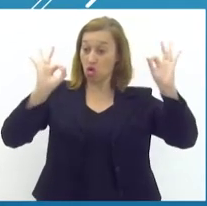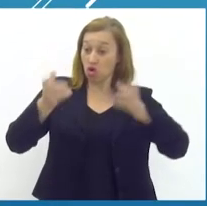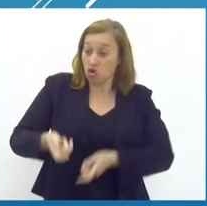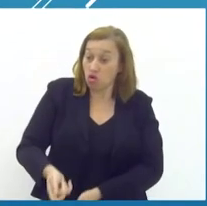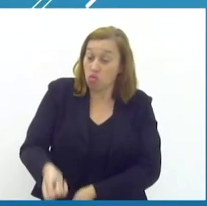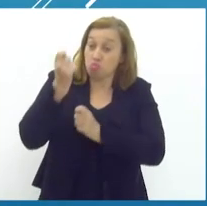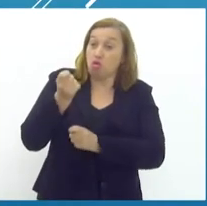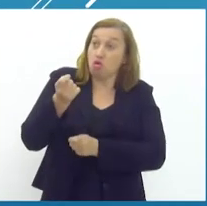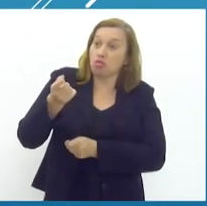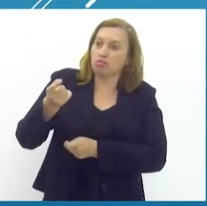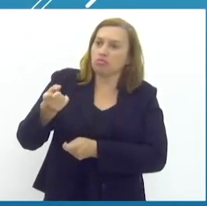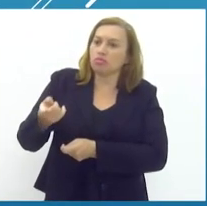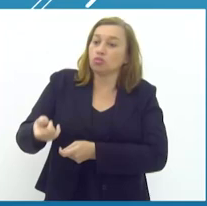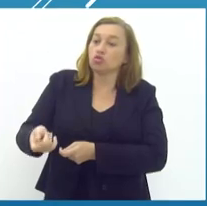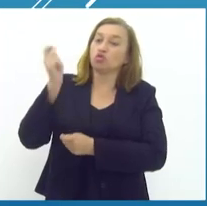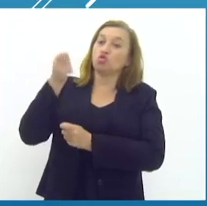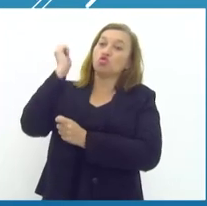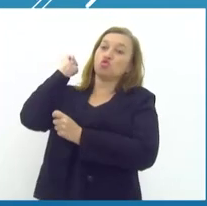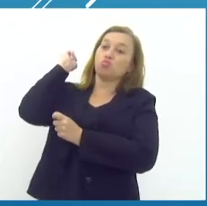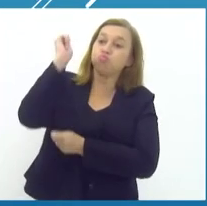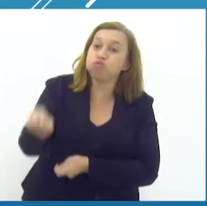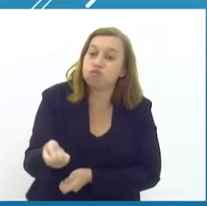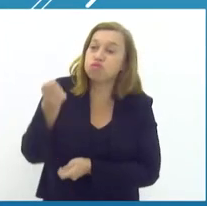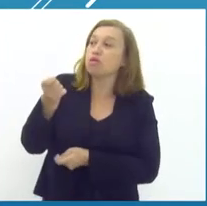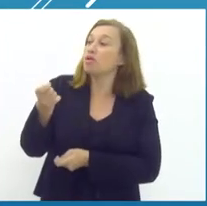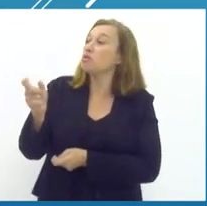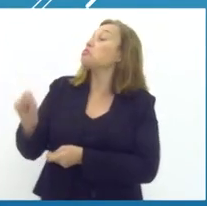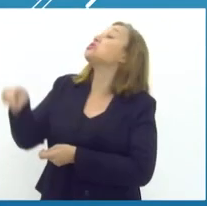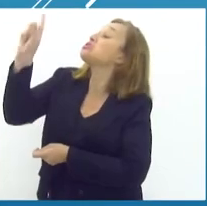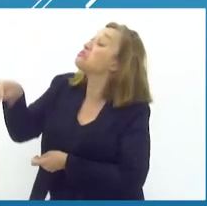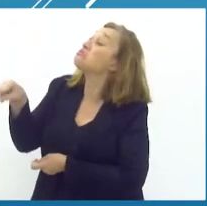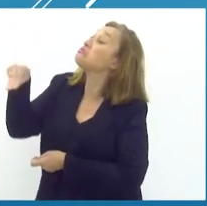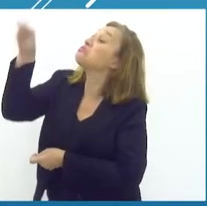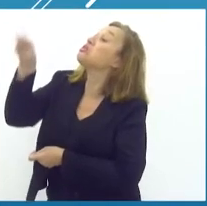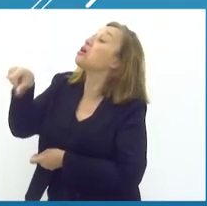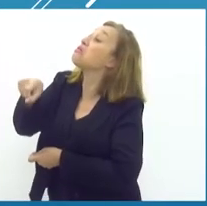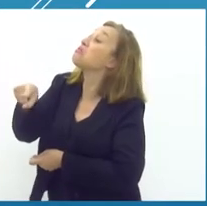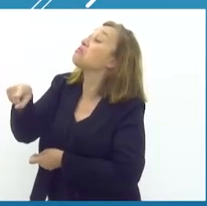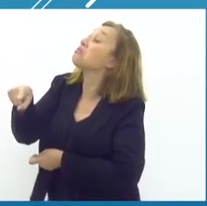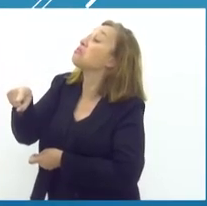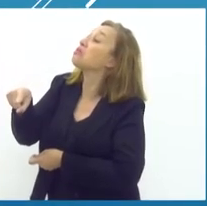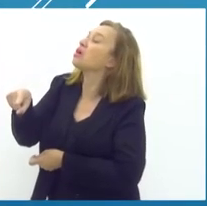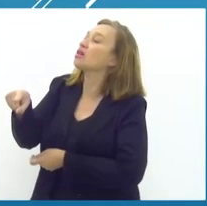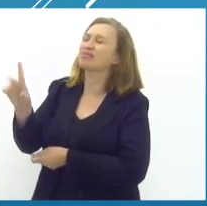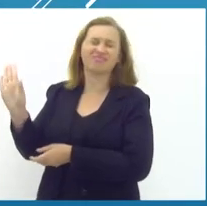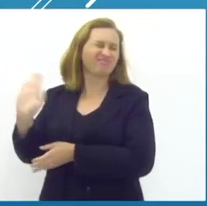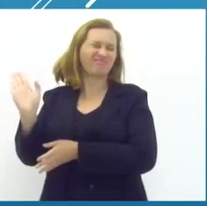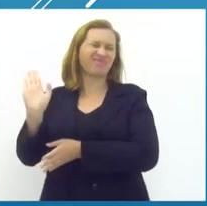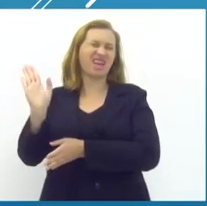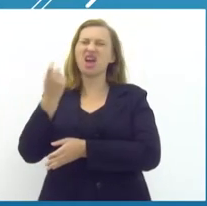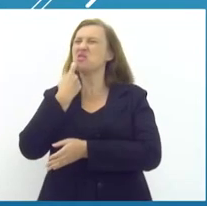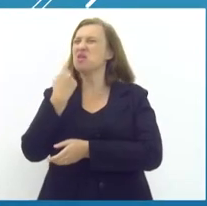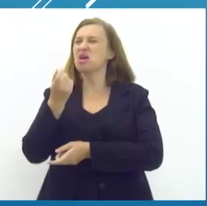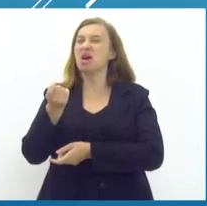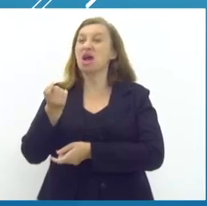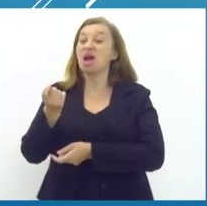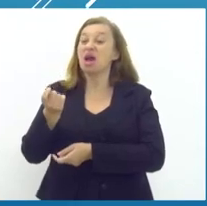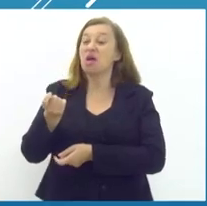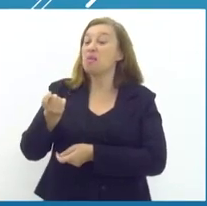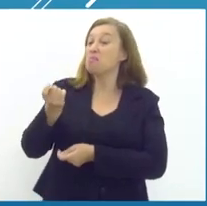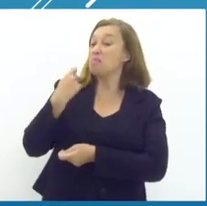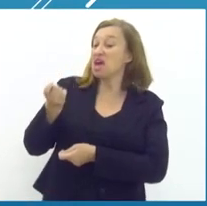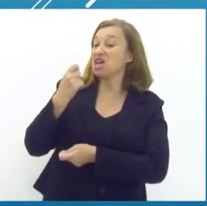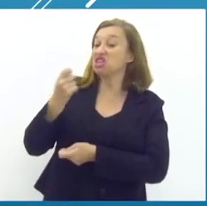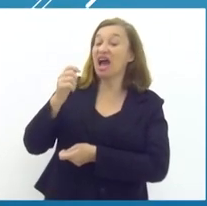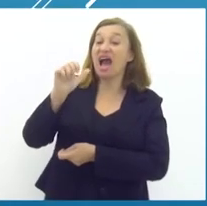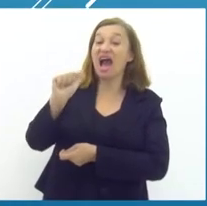pum e o anzol ali na frente que é esse pesca artesanal paga nada pega uma cioba